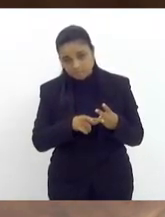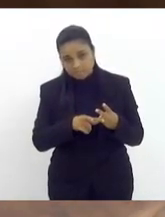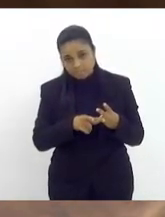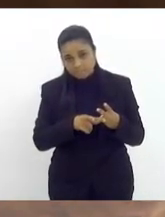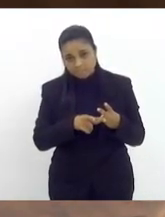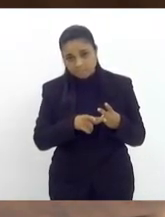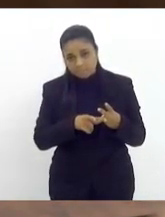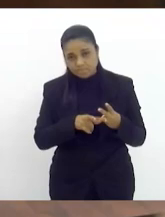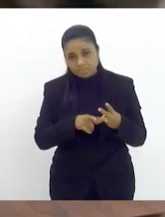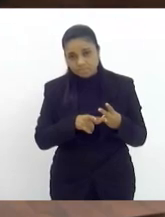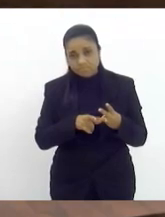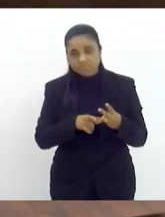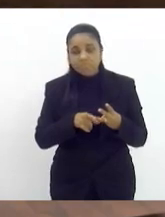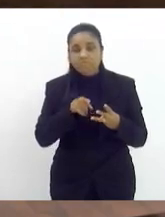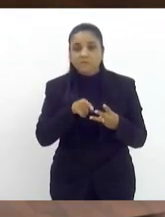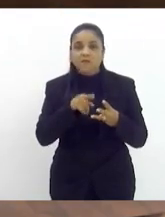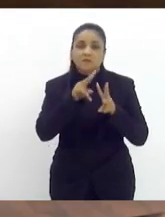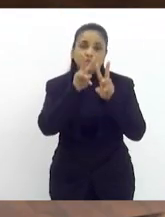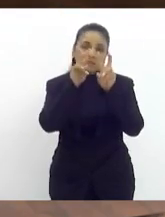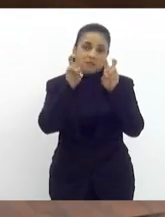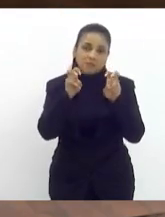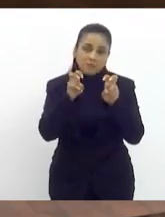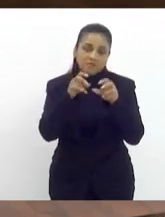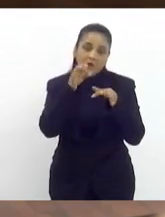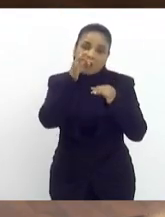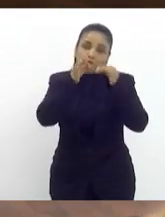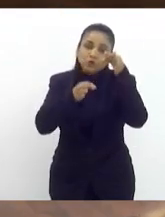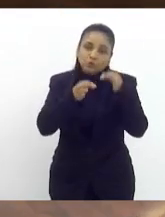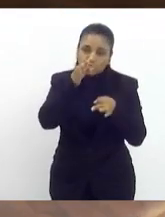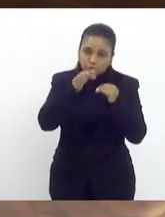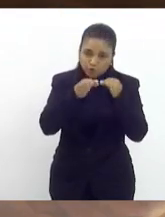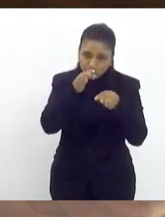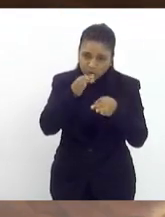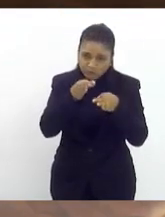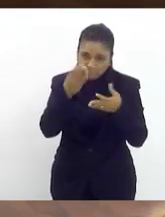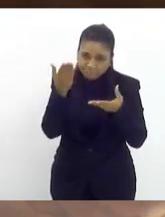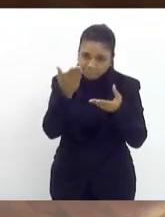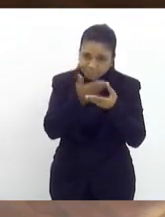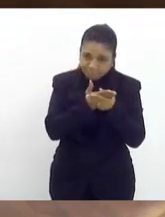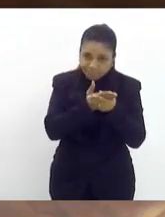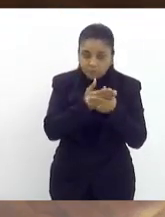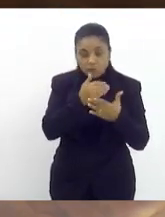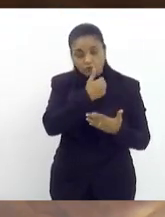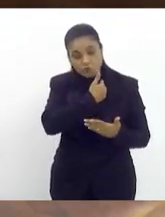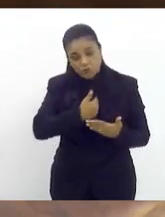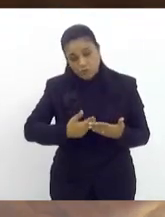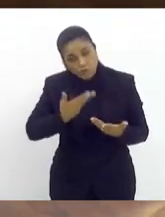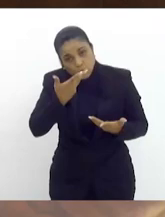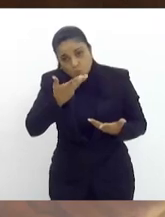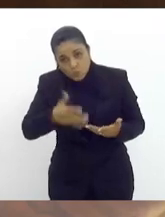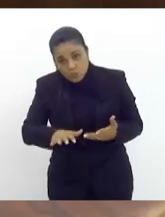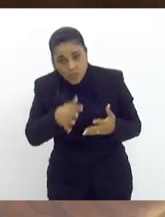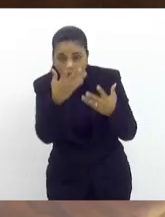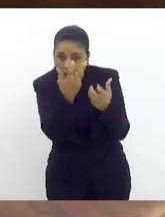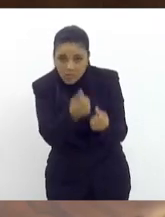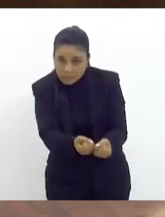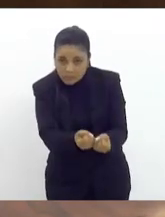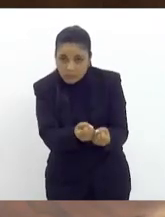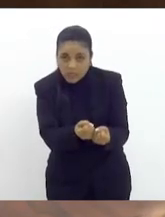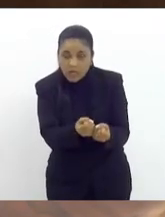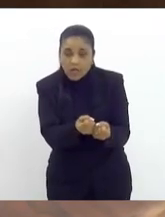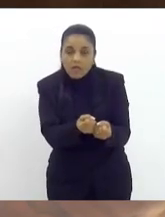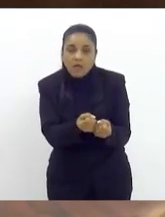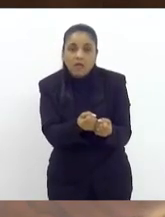essa questão vá, obviamente, à Justiça, uma vez o governo não querendo fazer o subsídio, nem aceitando